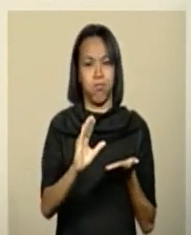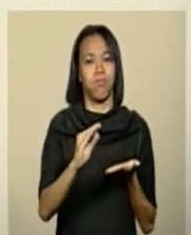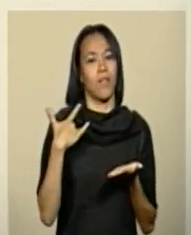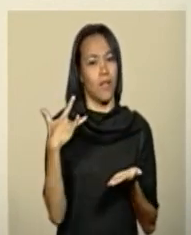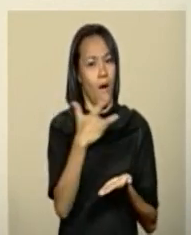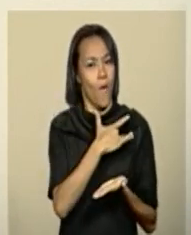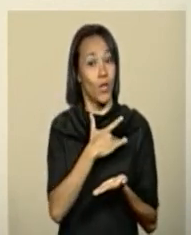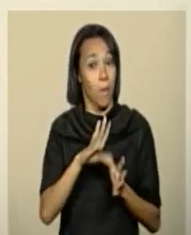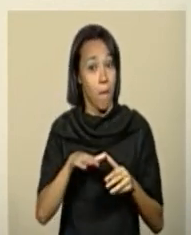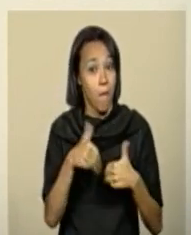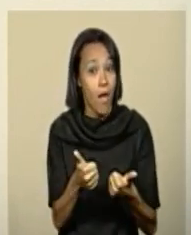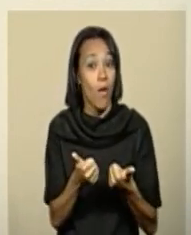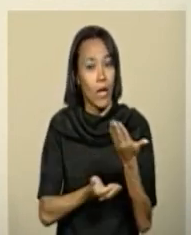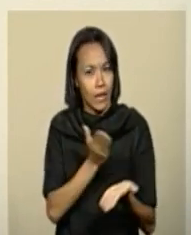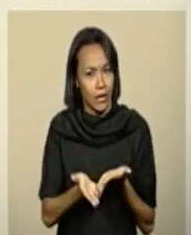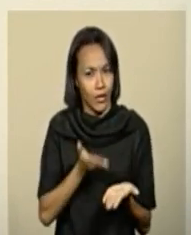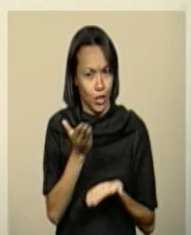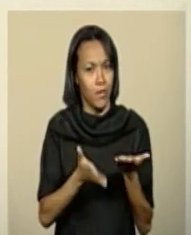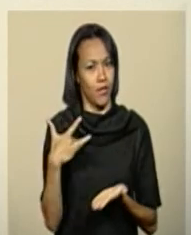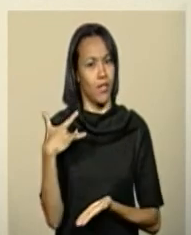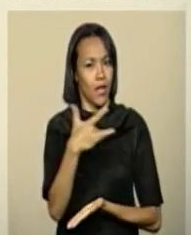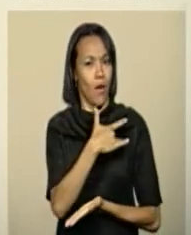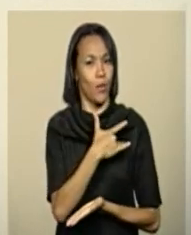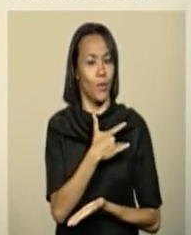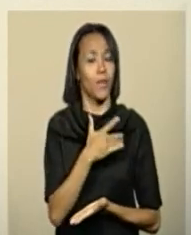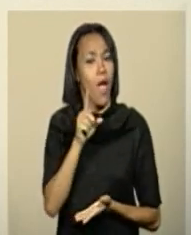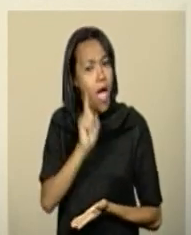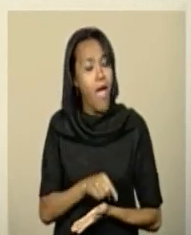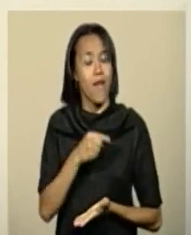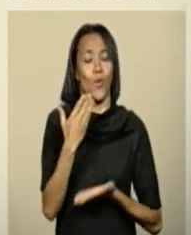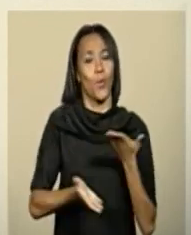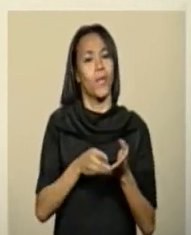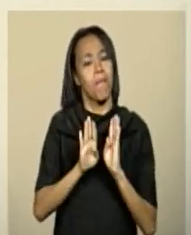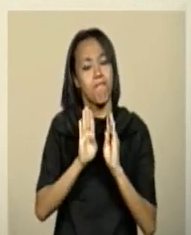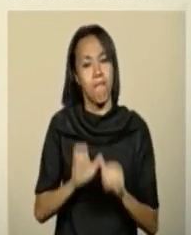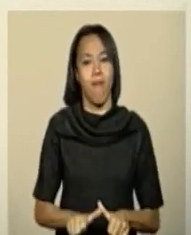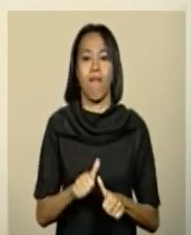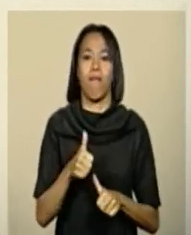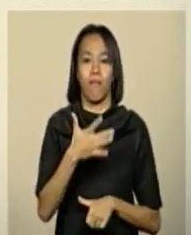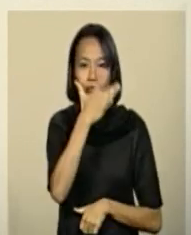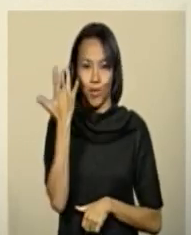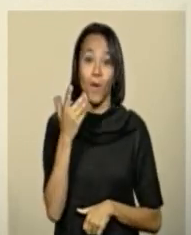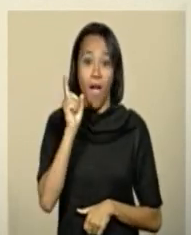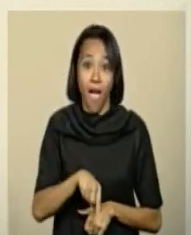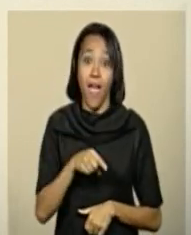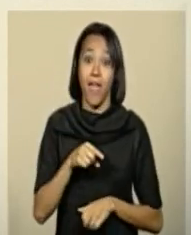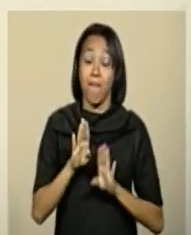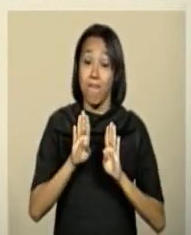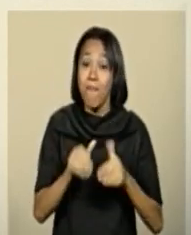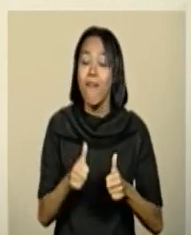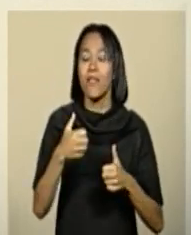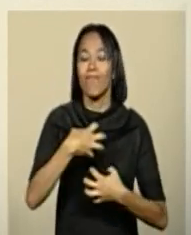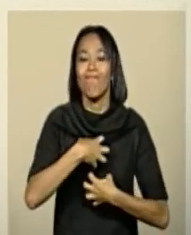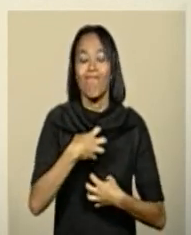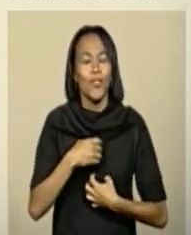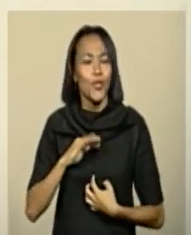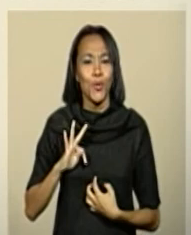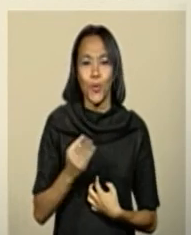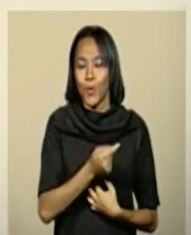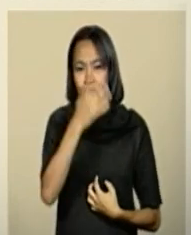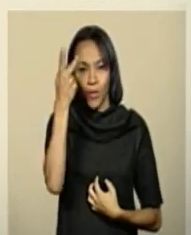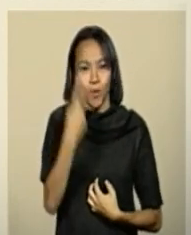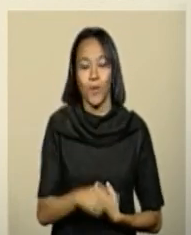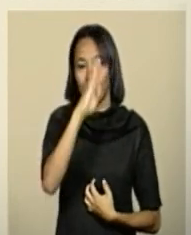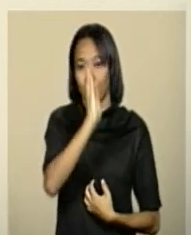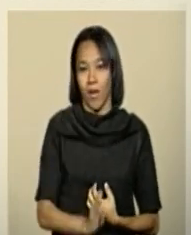porque dar qualidade ao atendimento de saúde, Luciano, é cuidar bem das pessoas, é investir no bem-estar de todos os